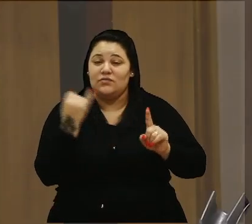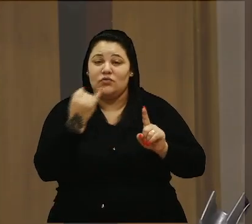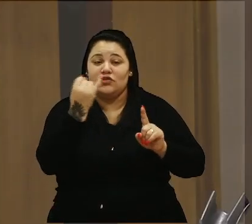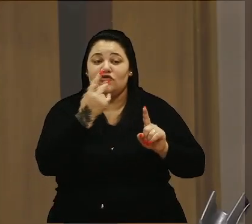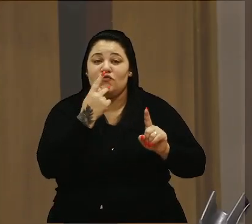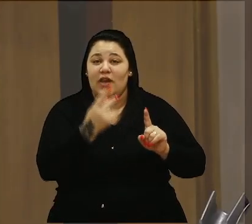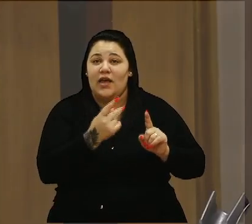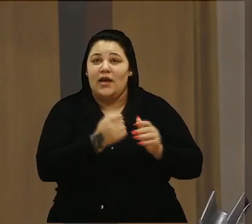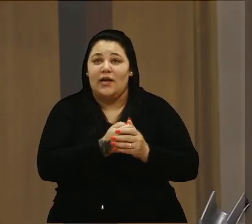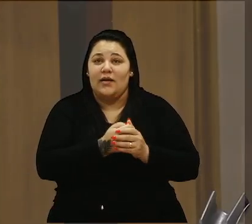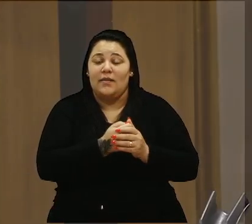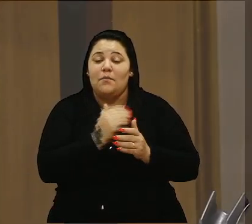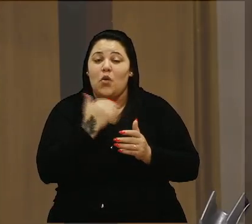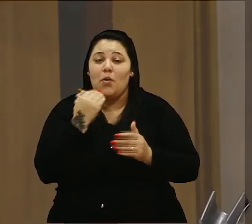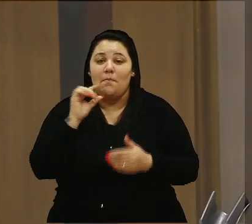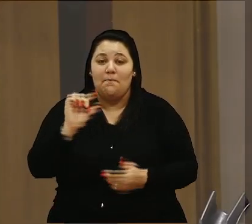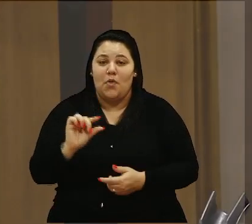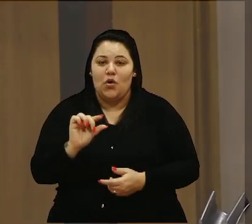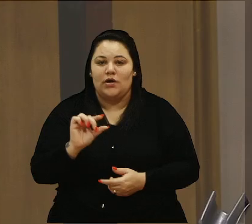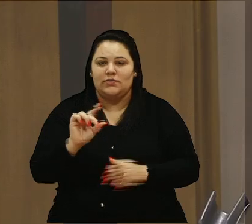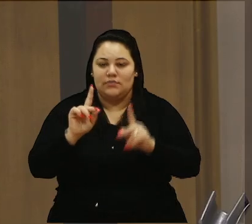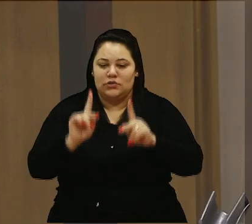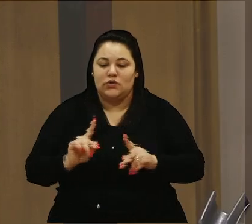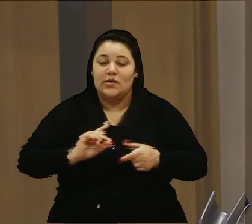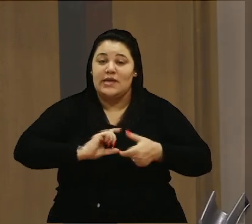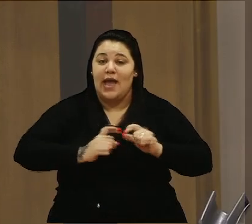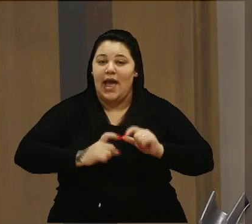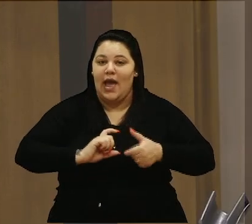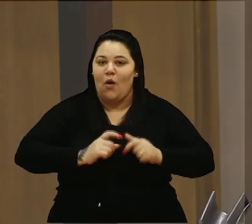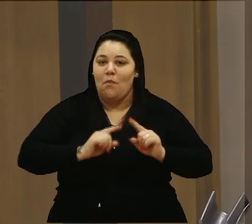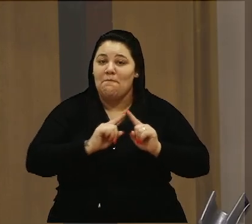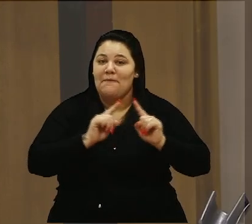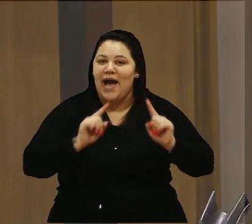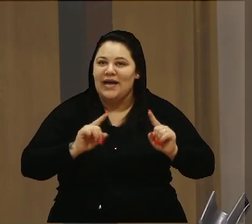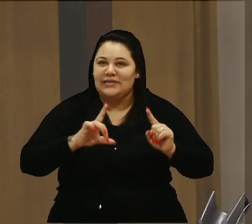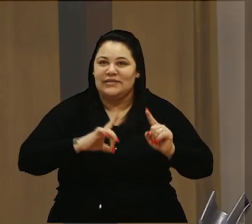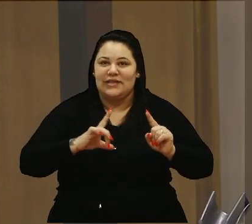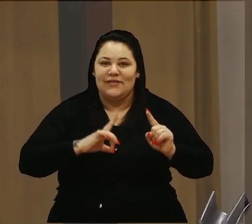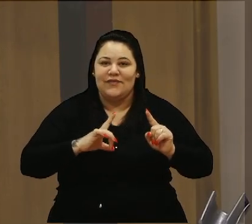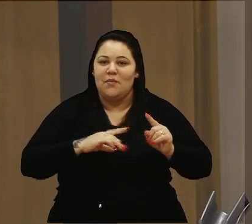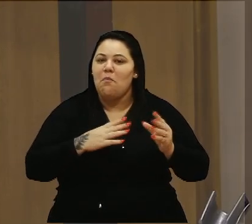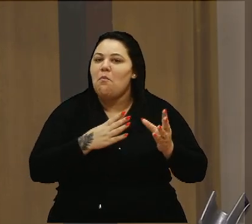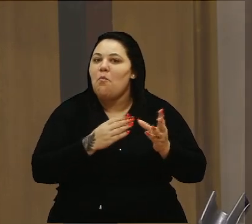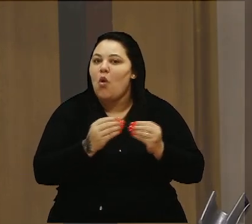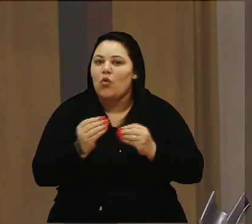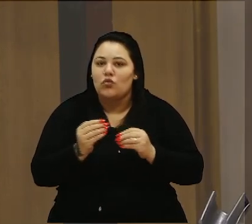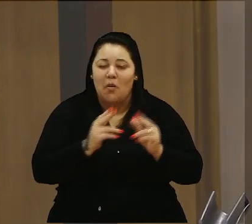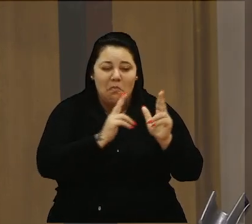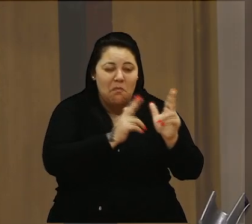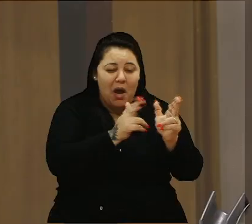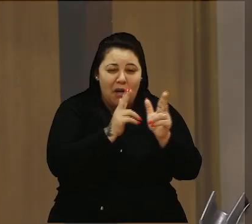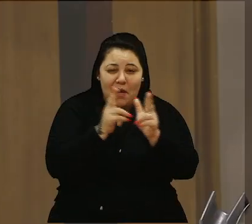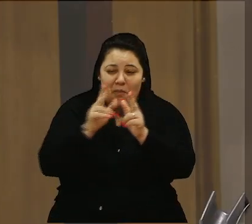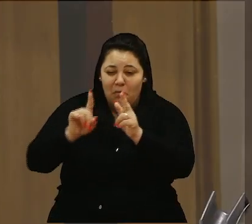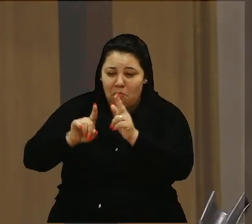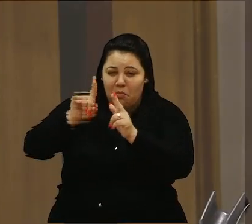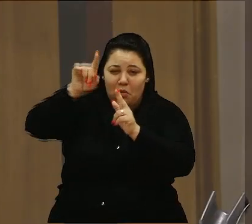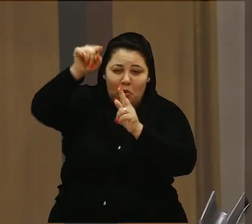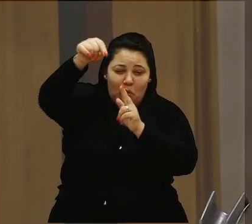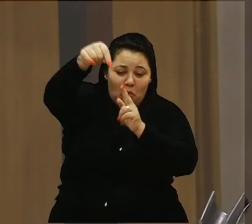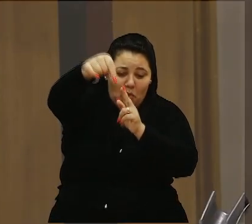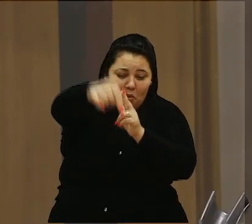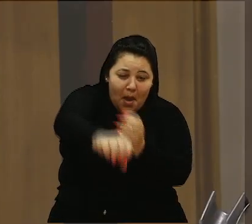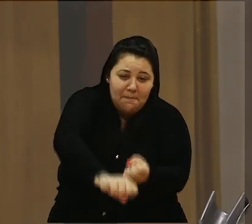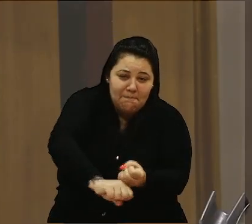morreu pouca gente em Israel, mas foram centenas de mísseis direcionados a Israel, a